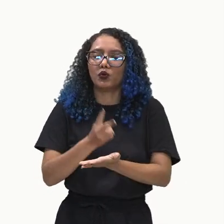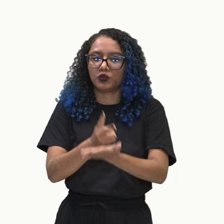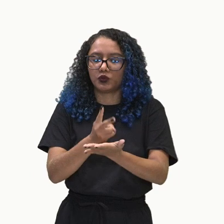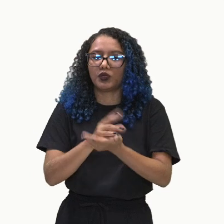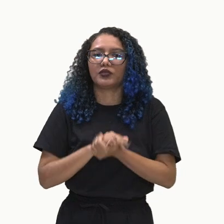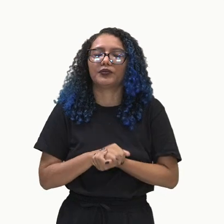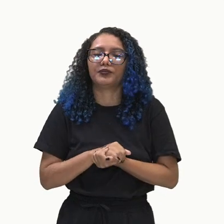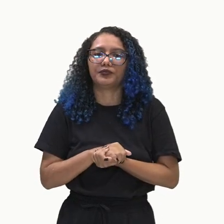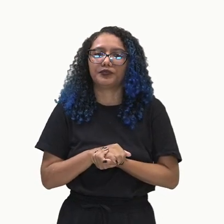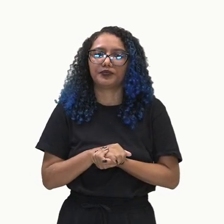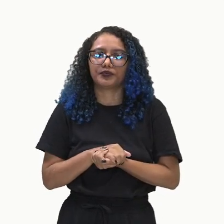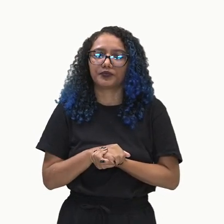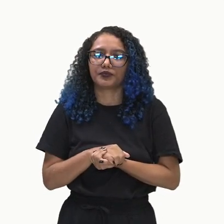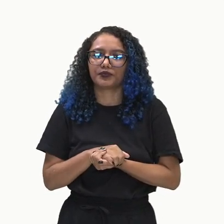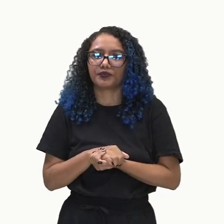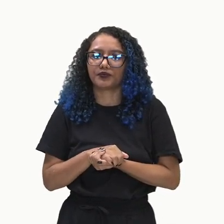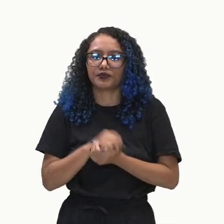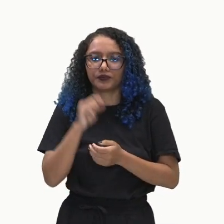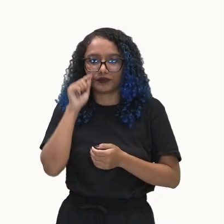raciocínio, nós temos